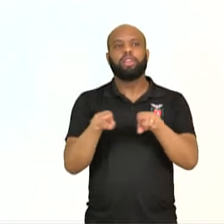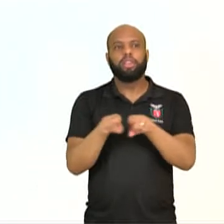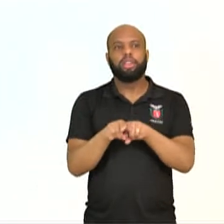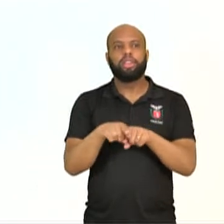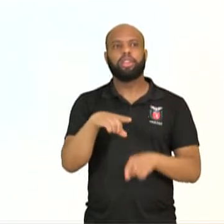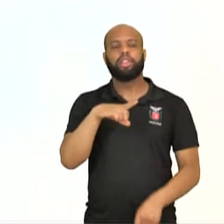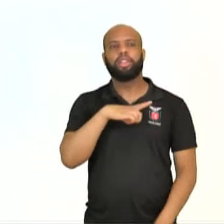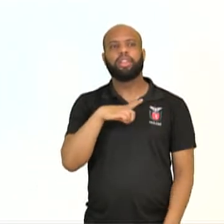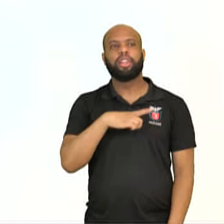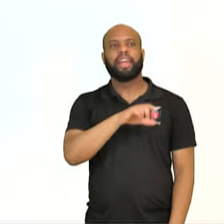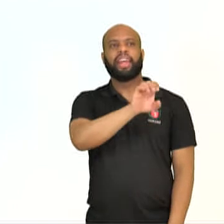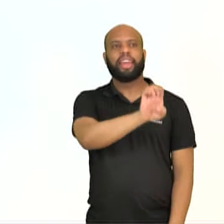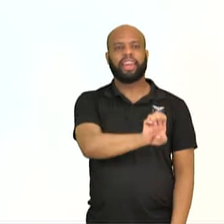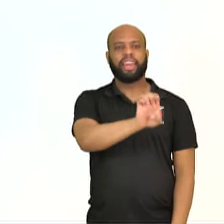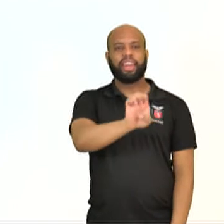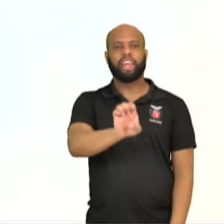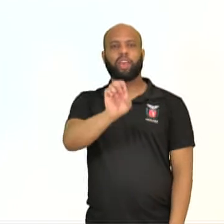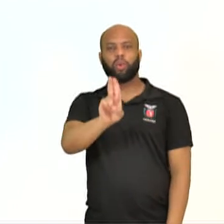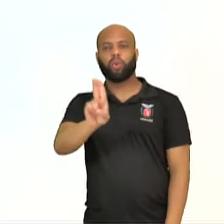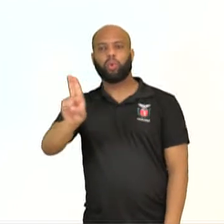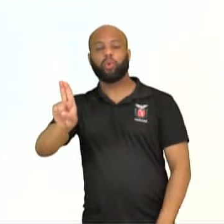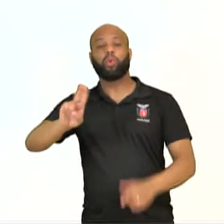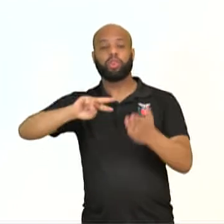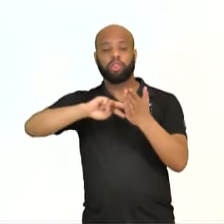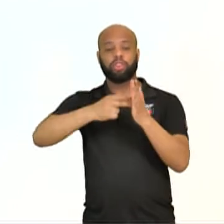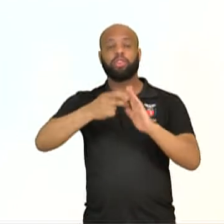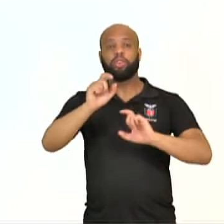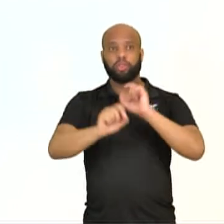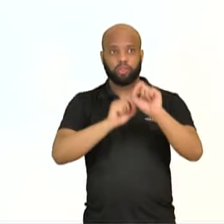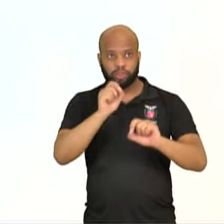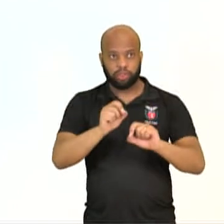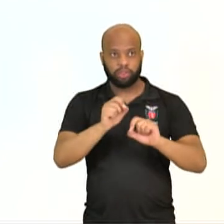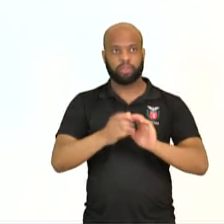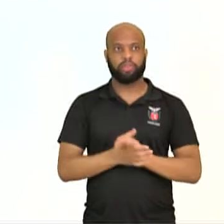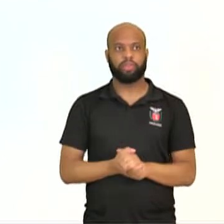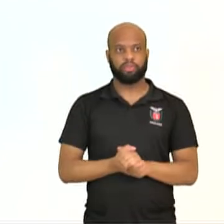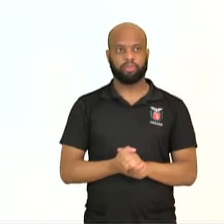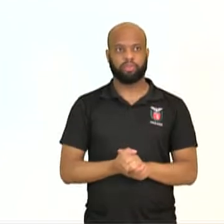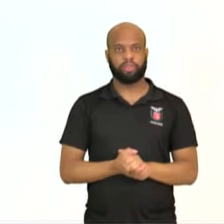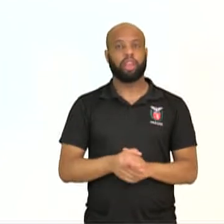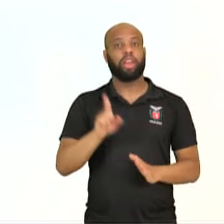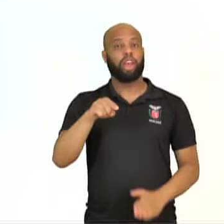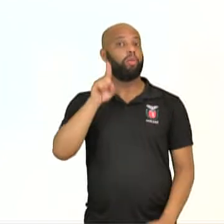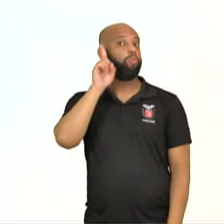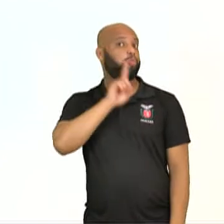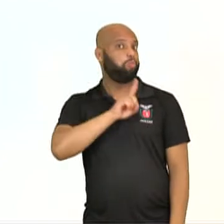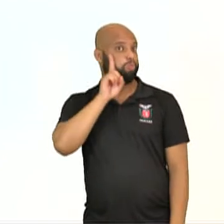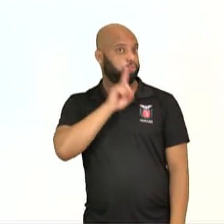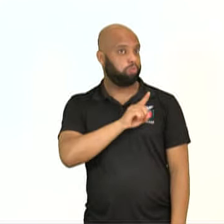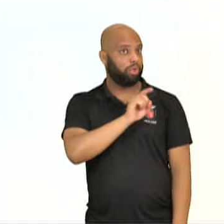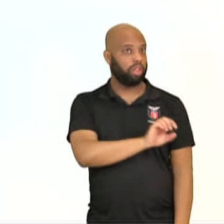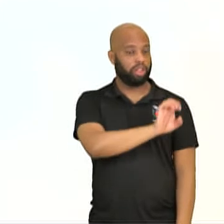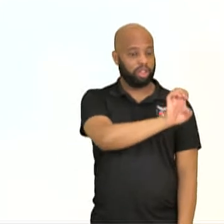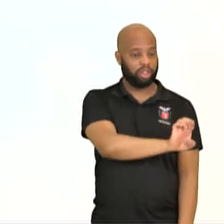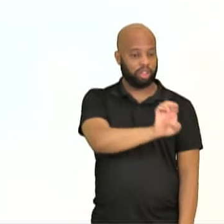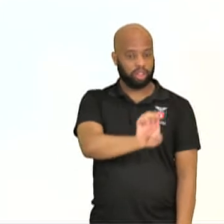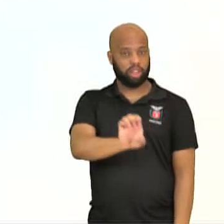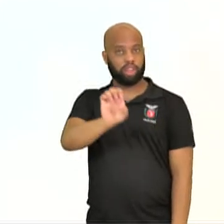Esta sigla aqui, se refere ao quê? Aos Estados Unidos da América. Observem a sigla